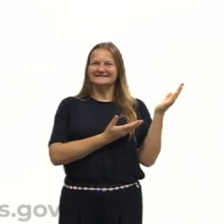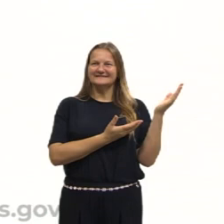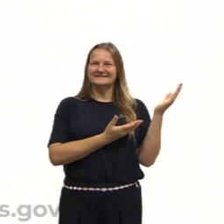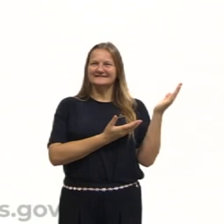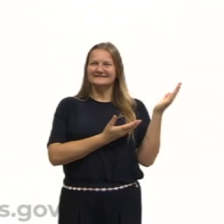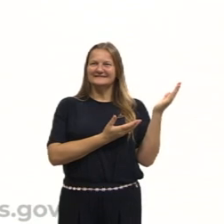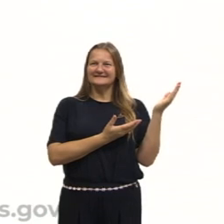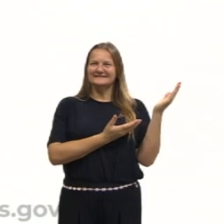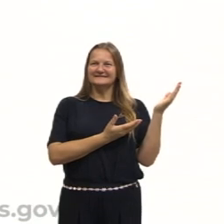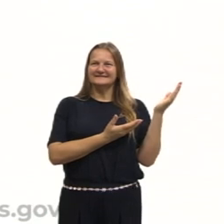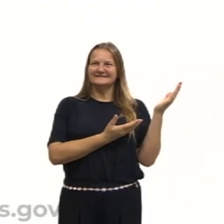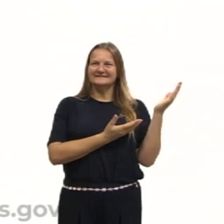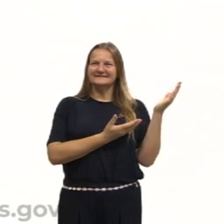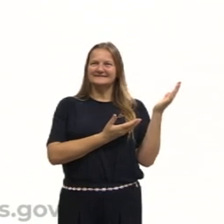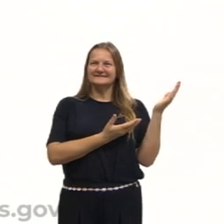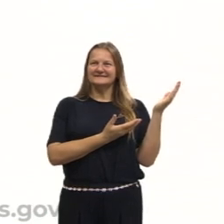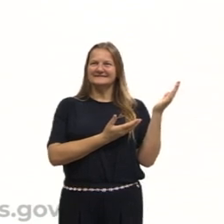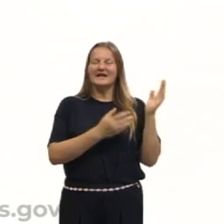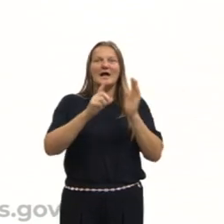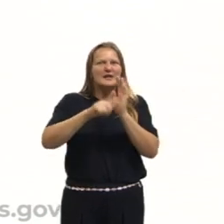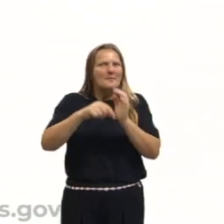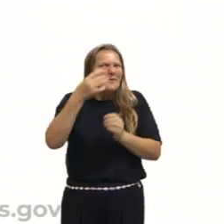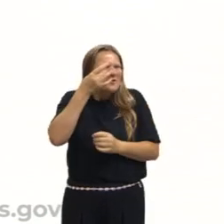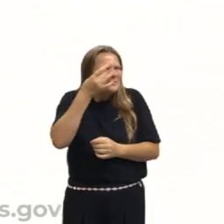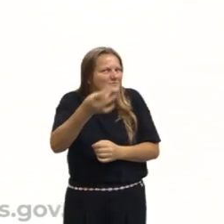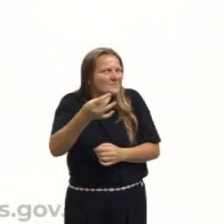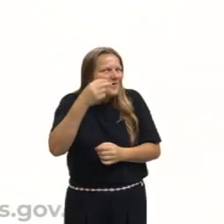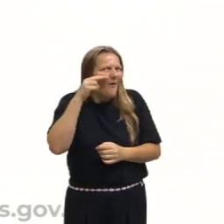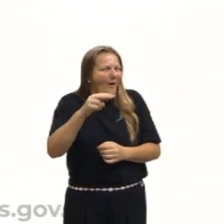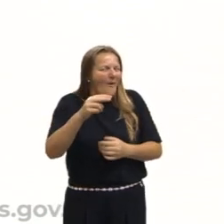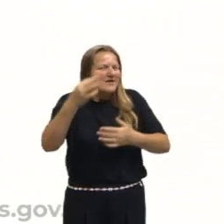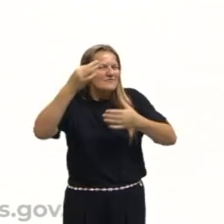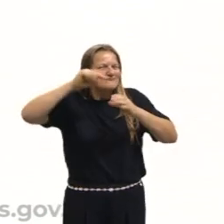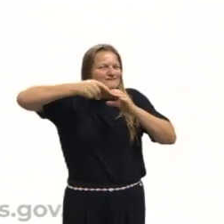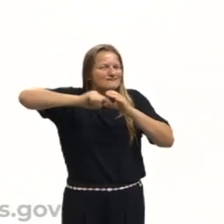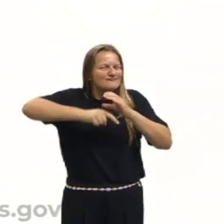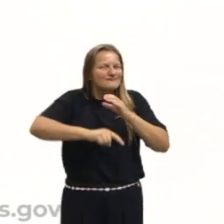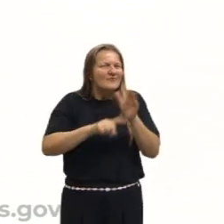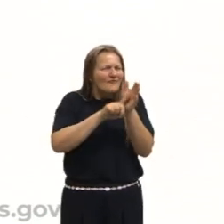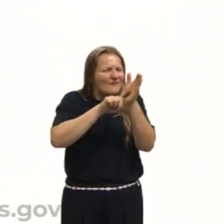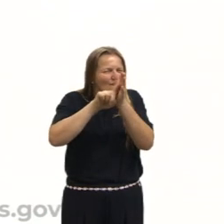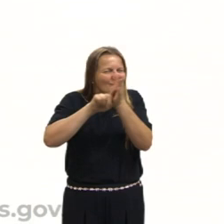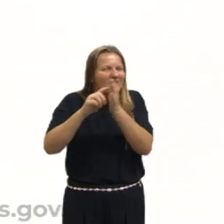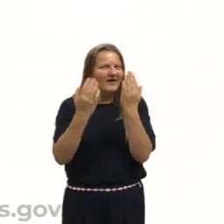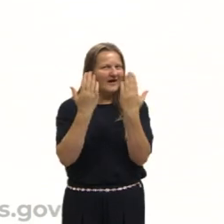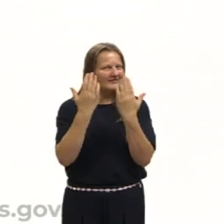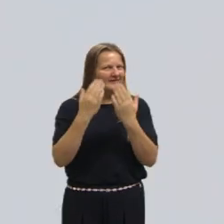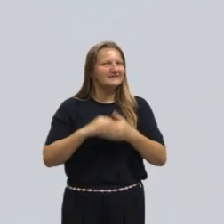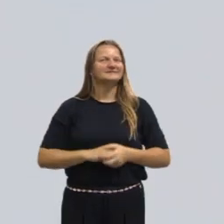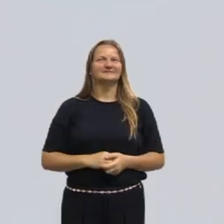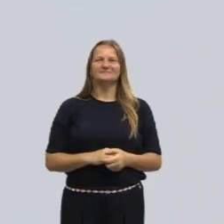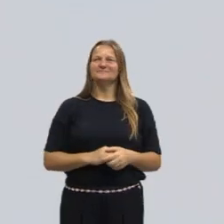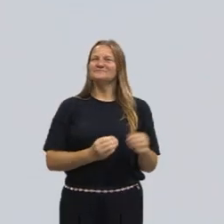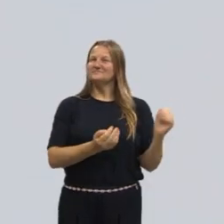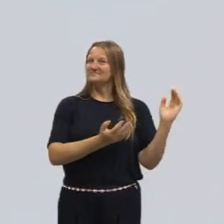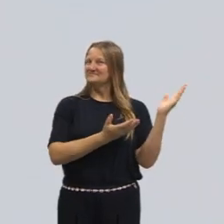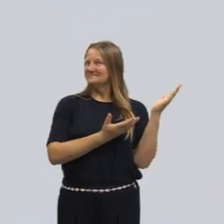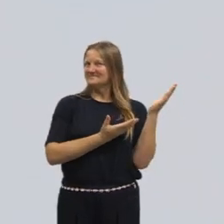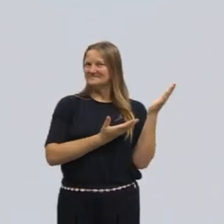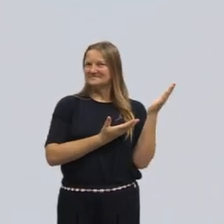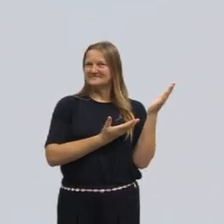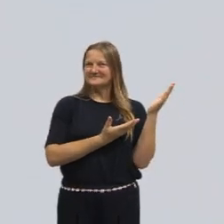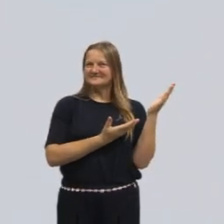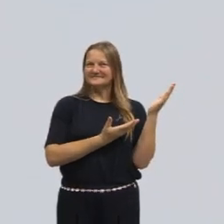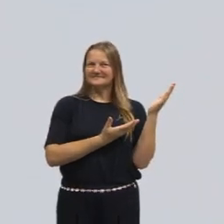as competências para vocês depois darem uma olhadinha né para vocês analisarem cada uma delas tá vamos